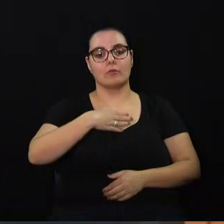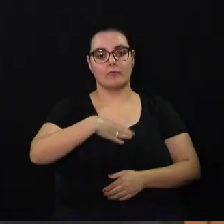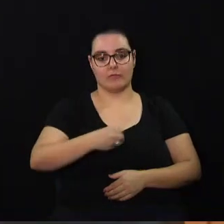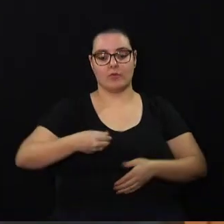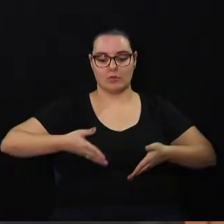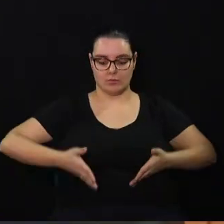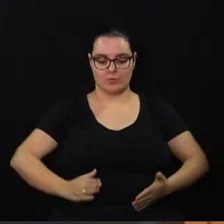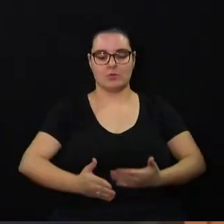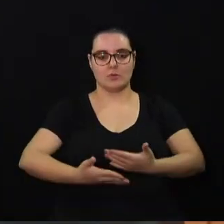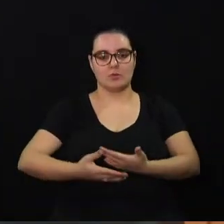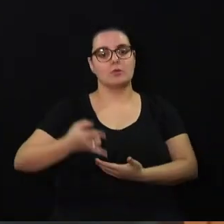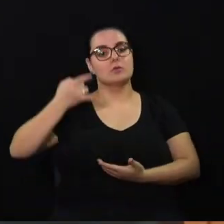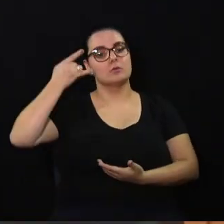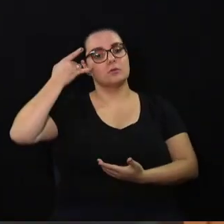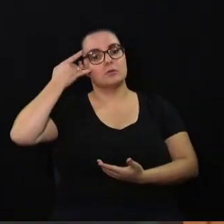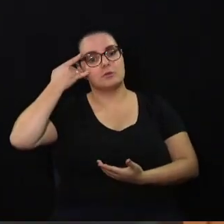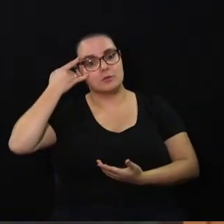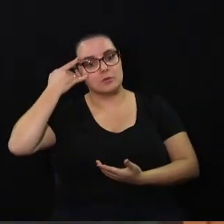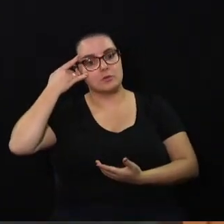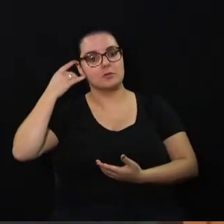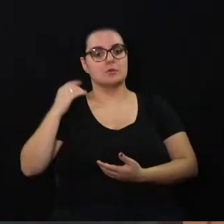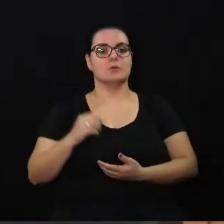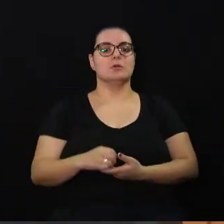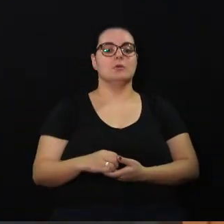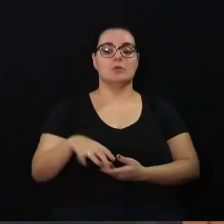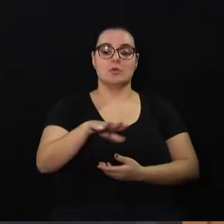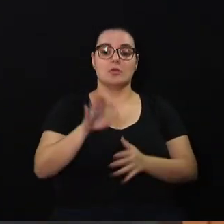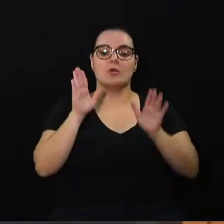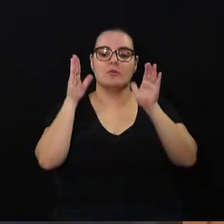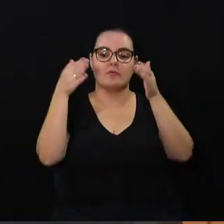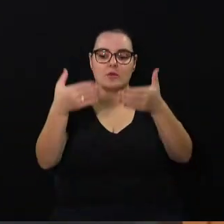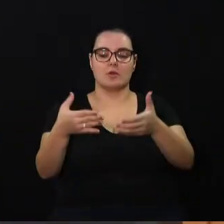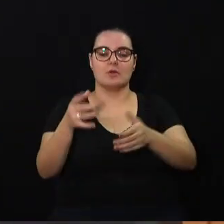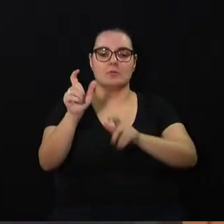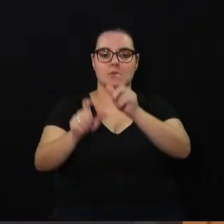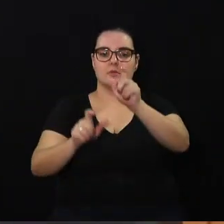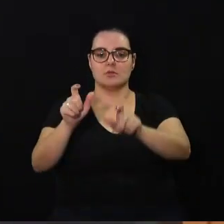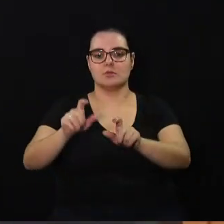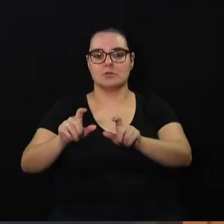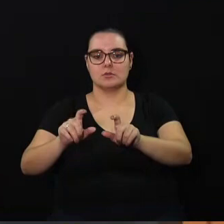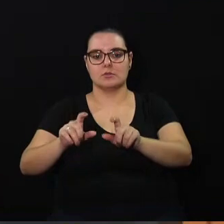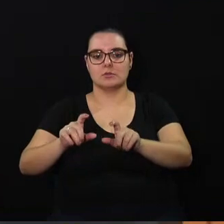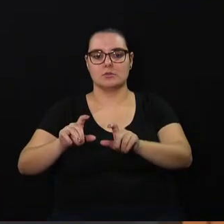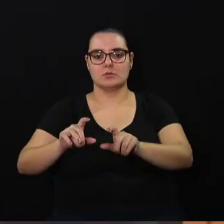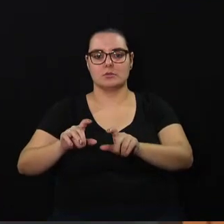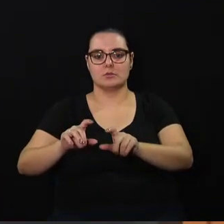especializar em direitos da pessoa com deficiência hum